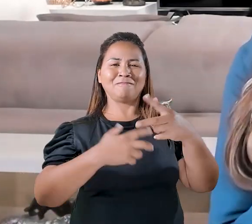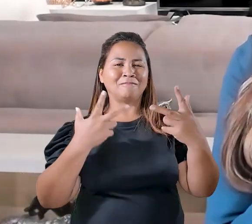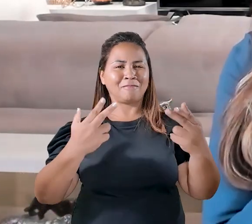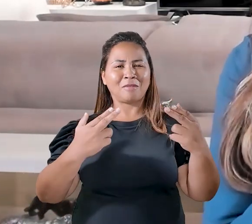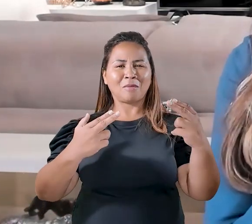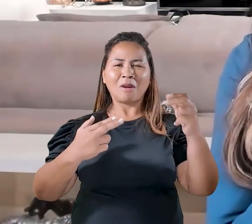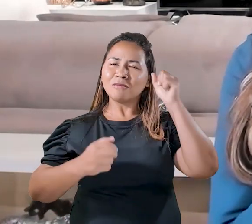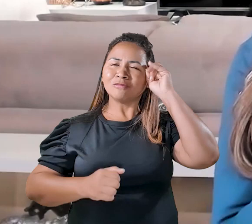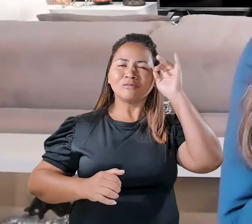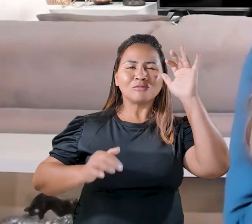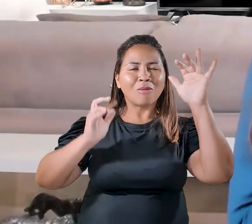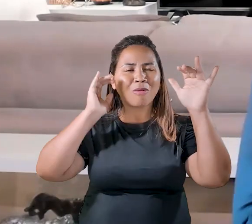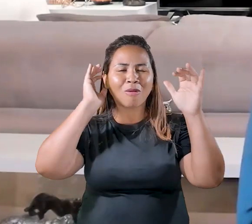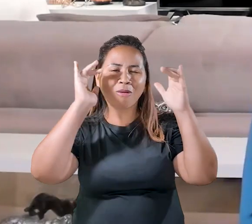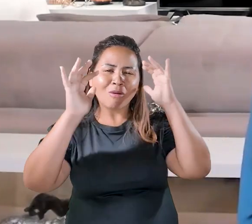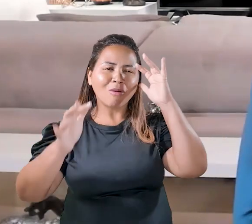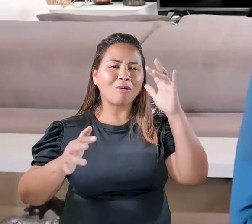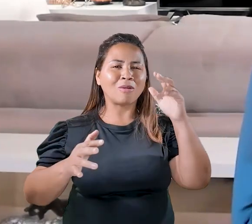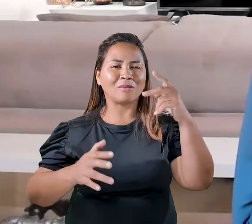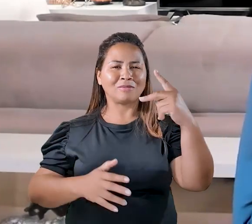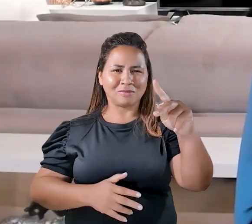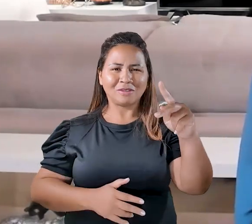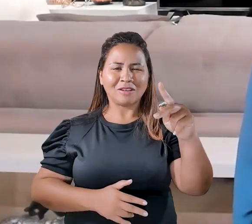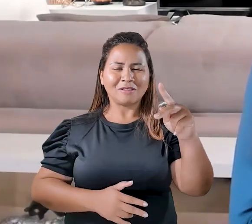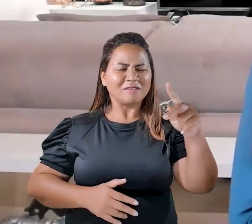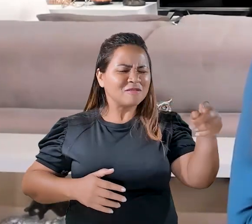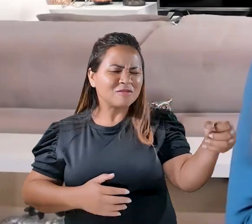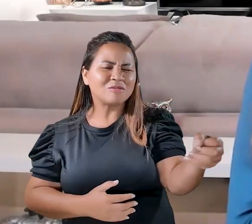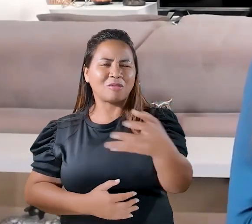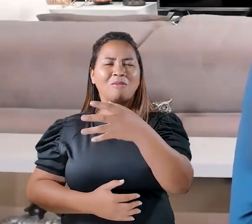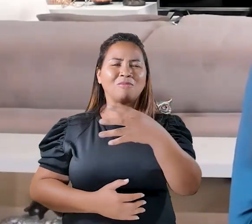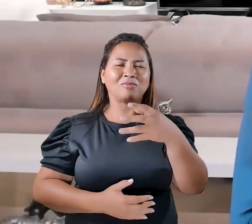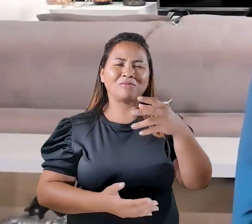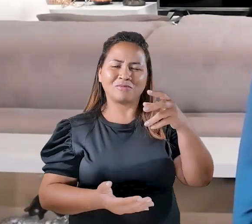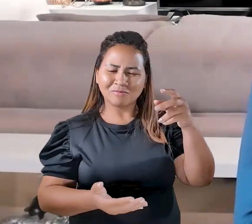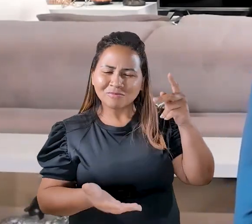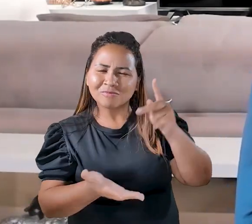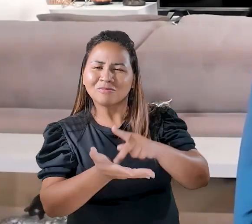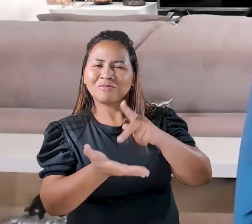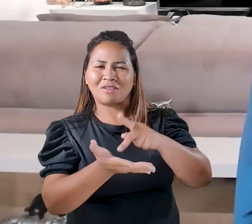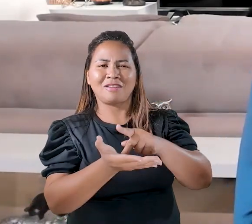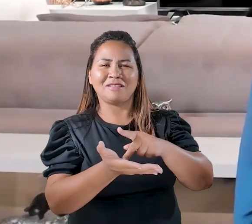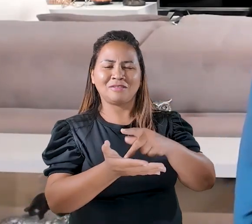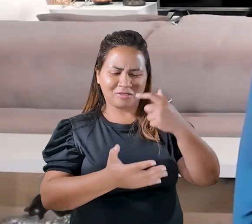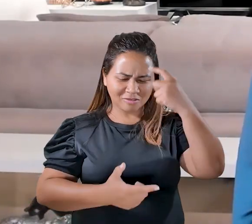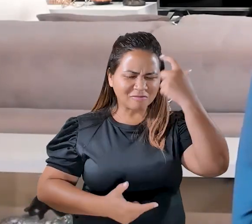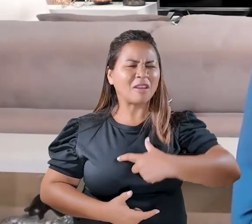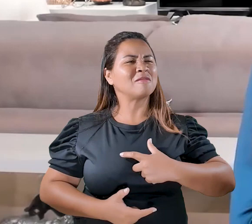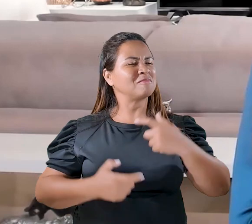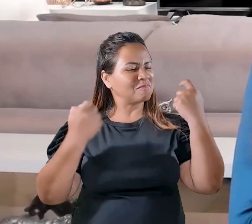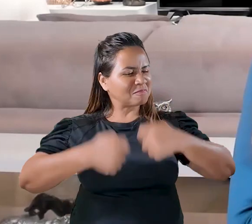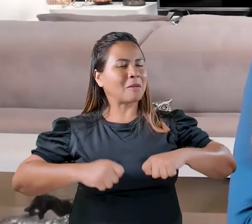teu novo eu. Como se fosse realidade. Eu sou a mudança.